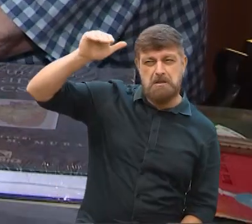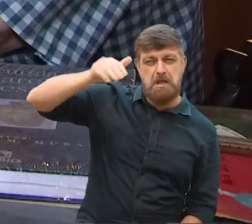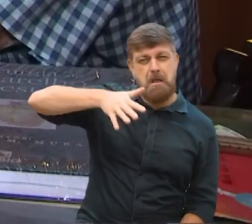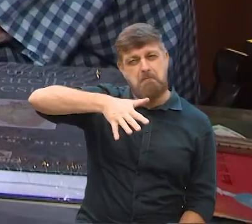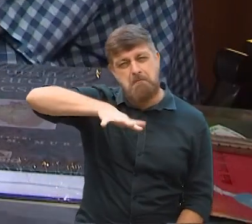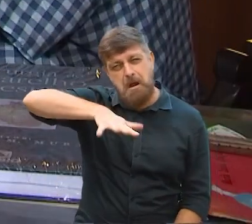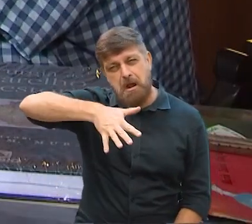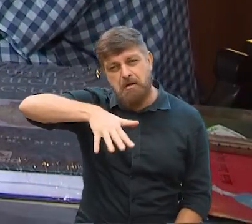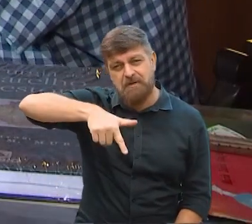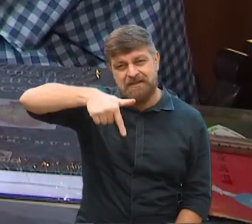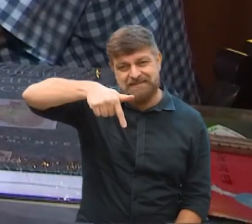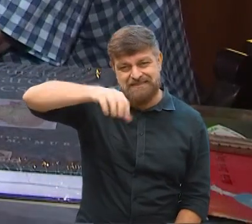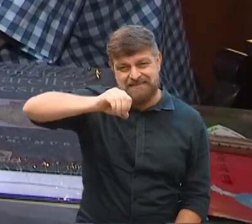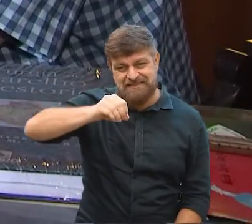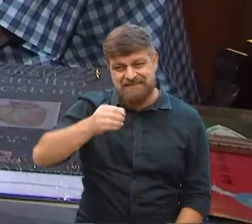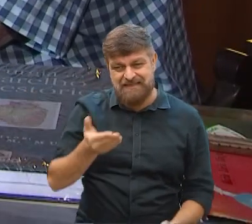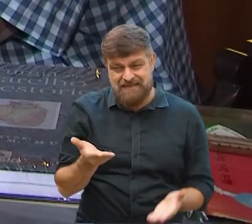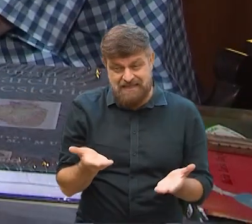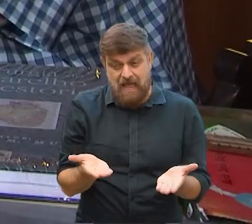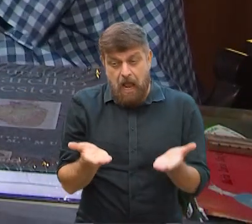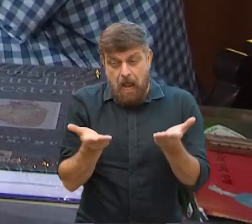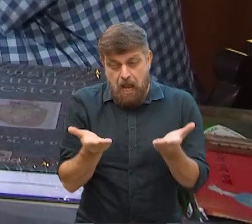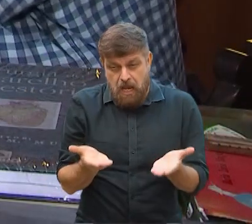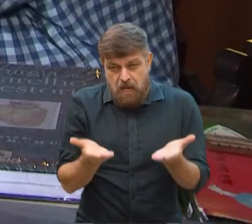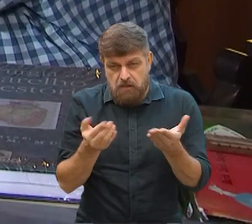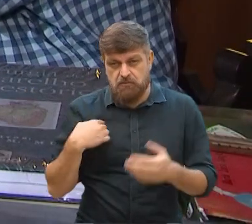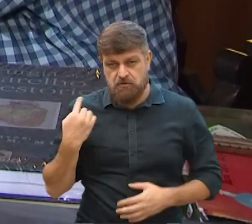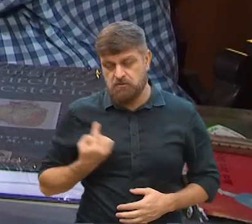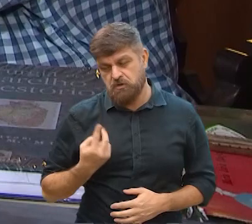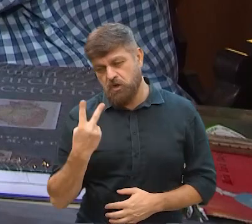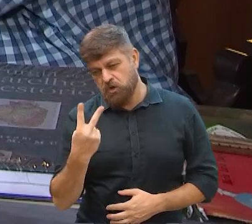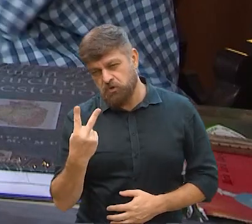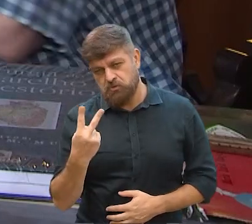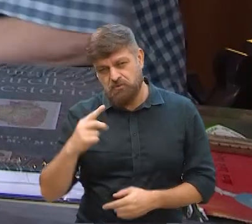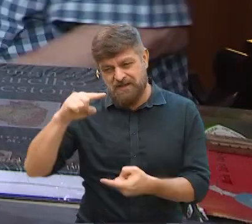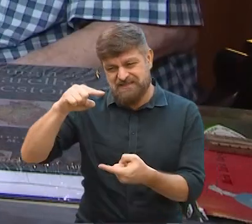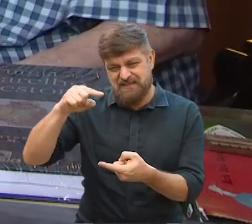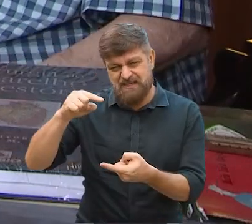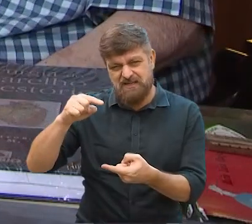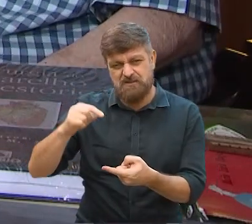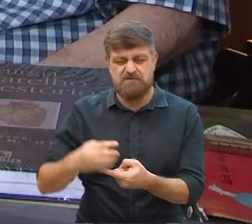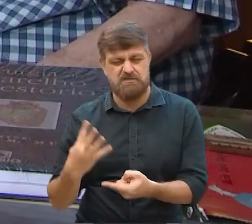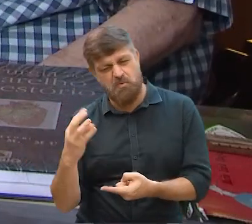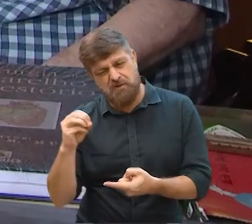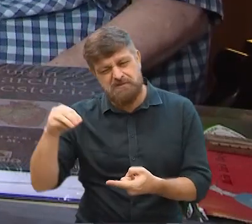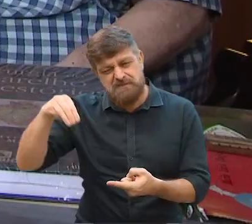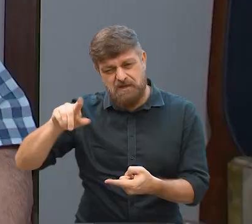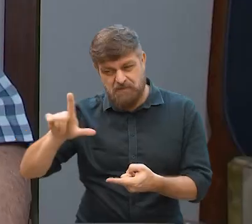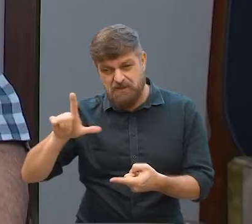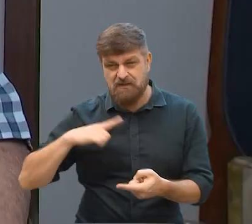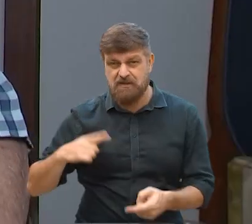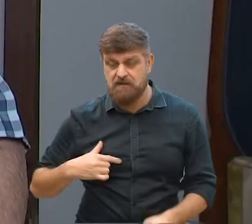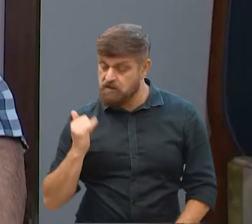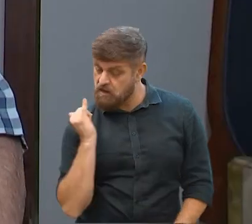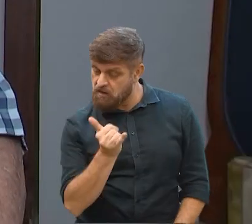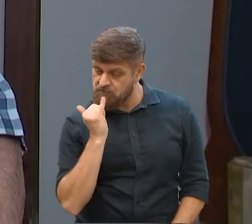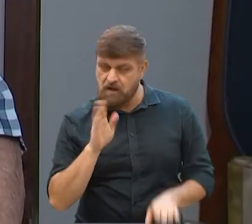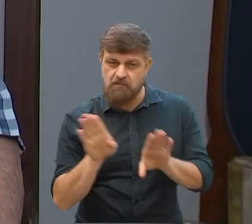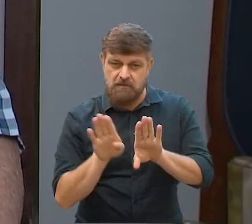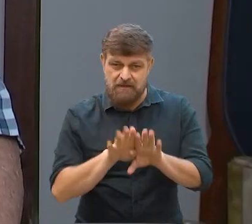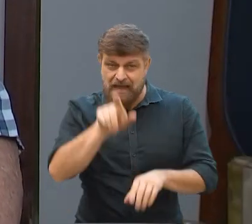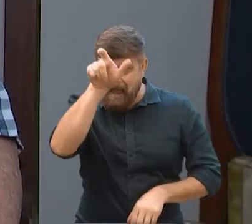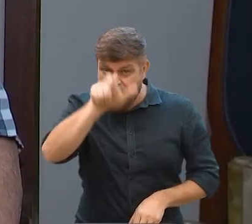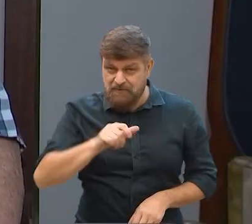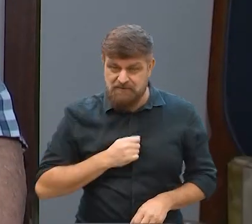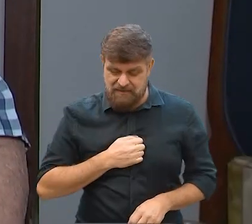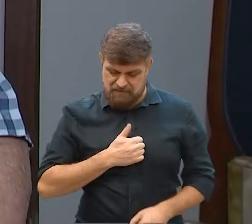tem aí os seus 70 quilos, já seria uns 2 litros e 300, 2 litros e 400. E digo mais, quando a pessoa está com